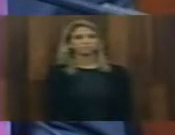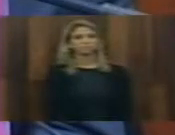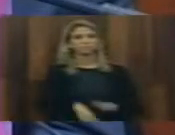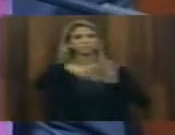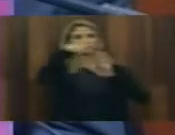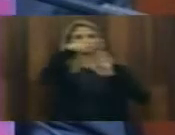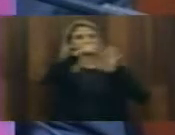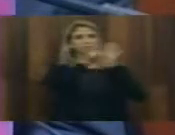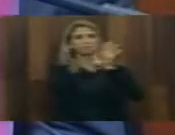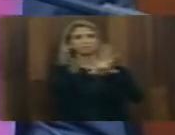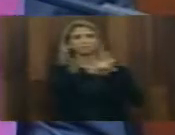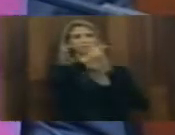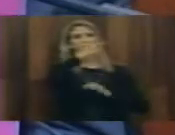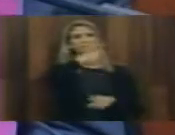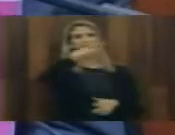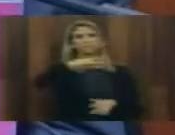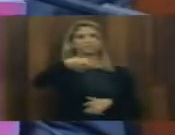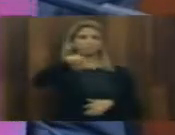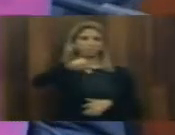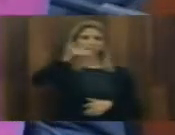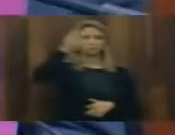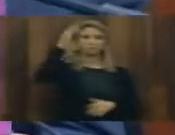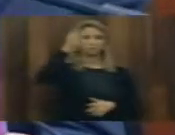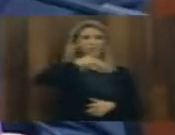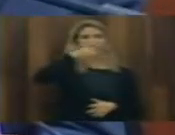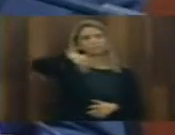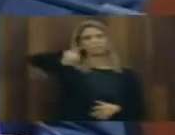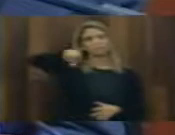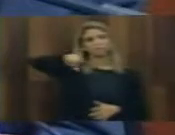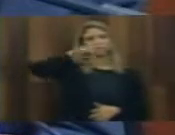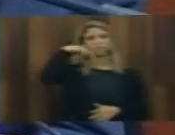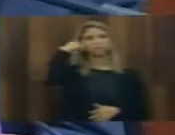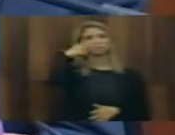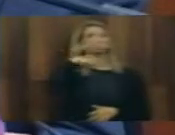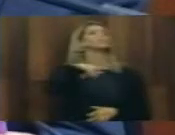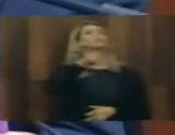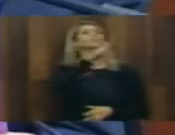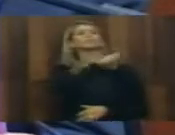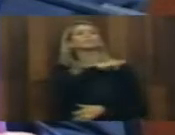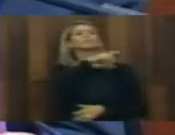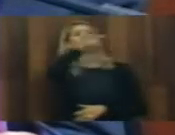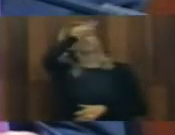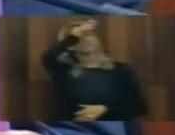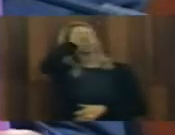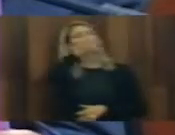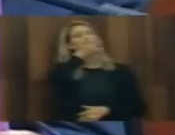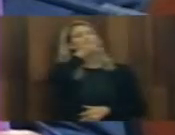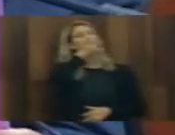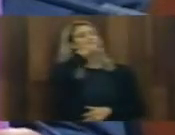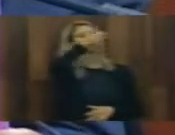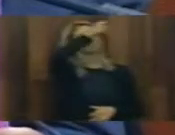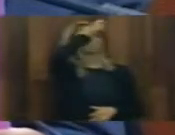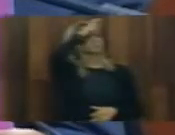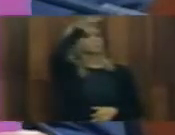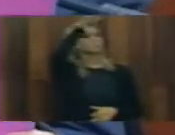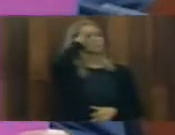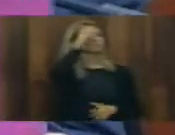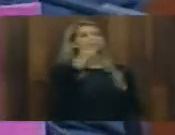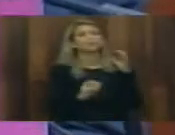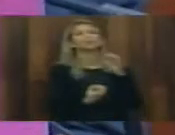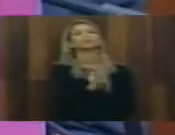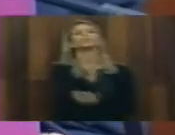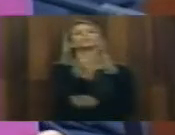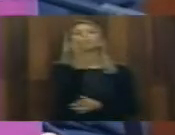Projeto de lei 239/19, promovente Adriano Guilherme de Teles Moreno, cria o Fundo Municipal